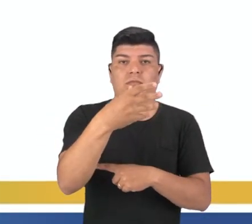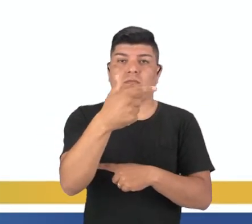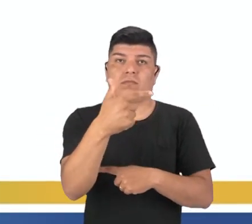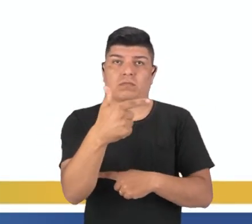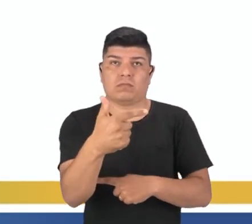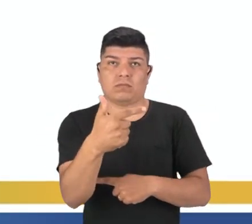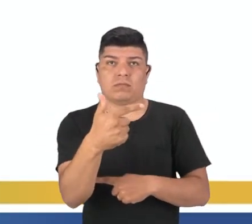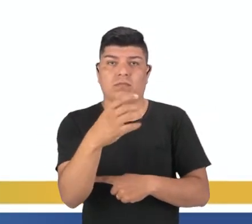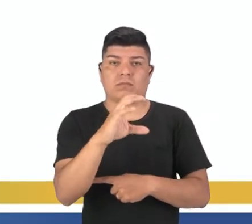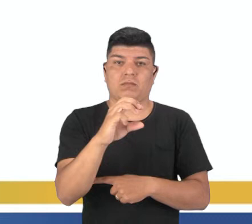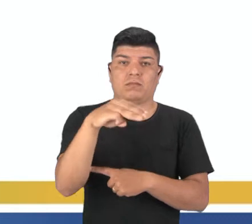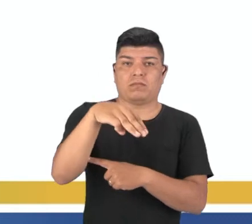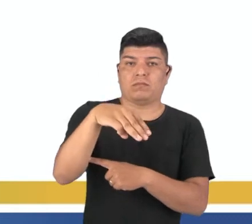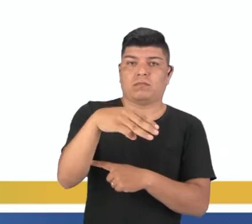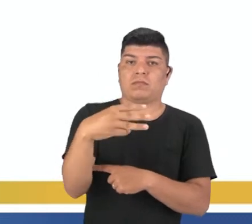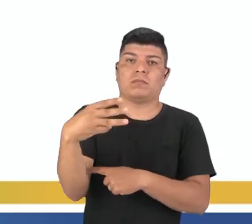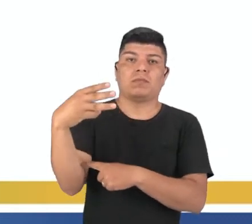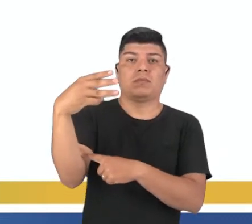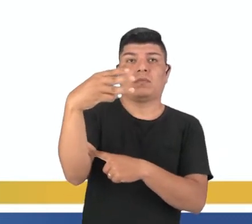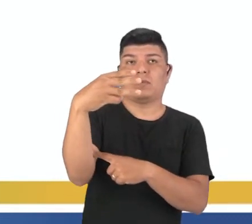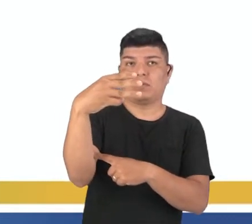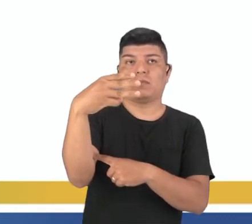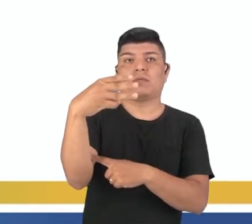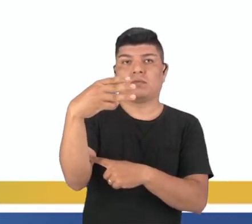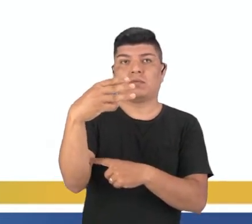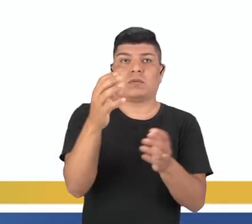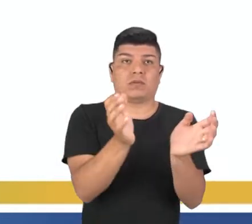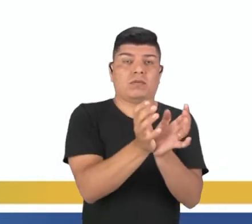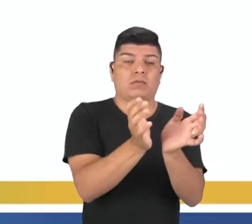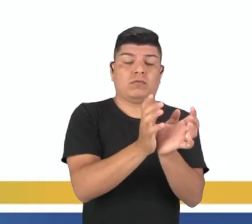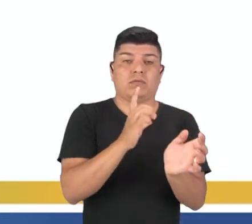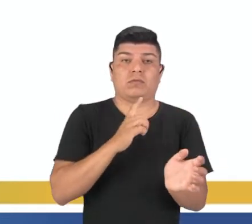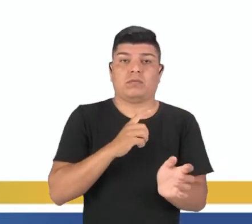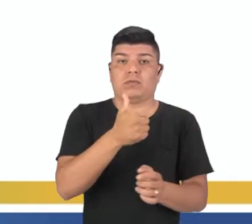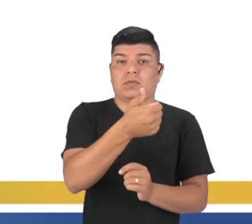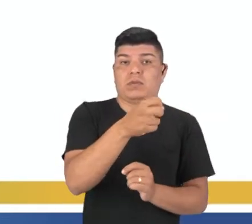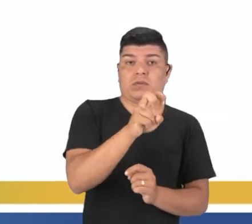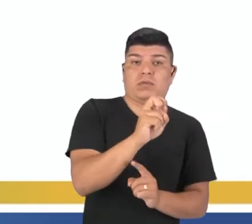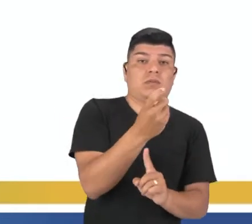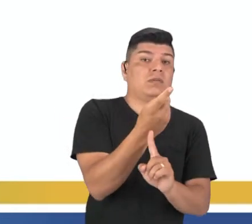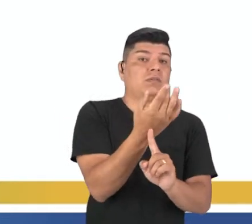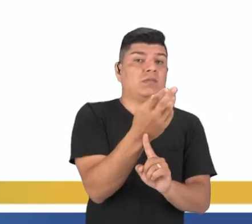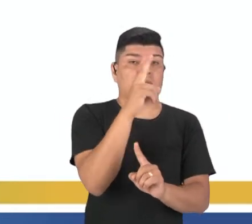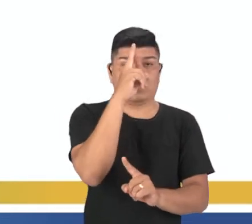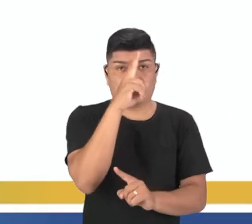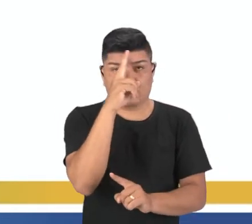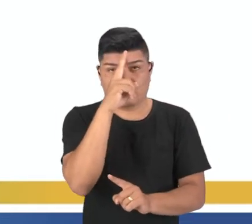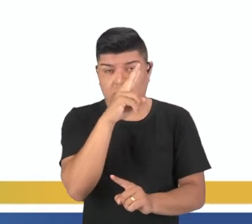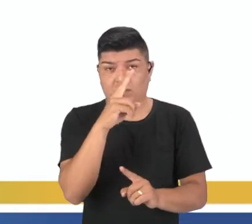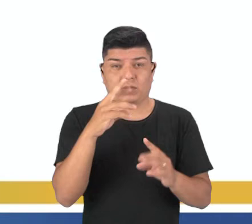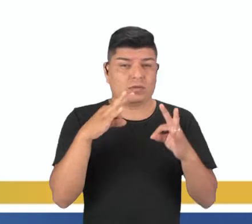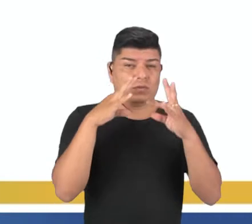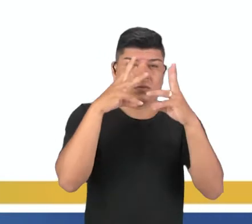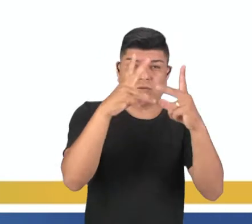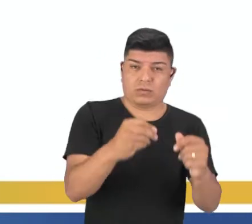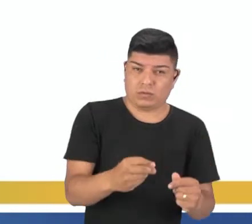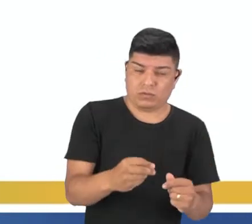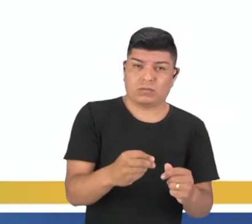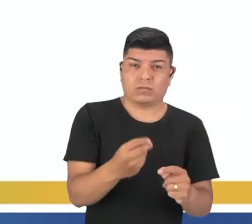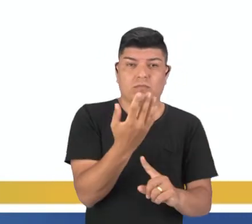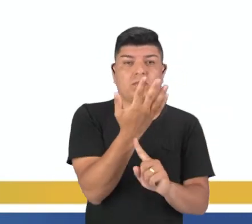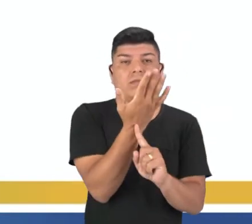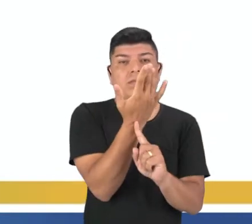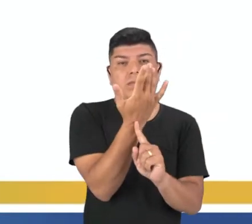cúbicos. Muito bem, mas esse conjunto aí, ele possui 15 velas, lembram disso? Então, o volume total aí